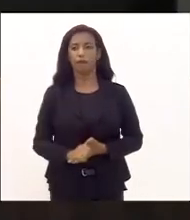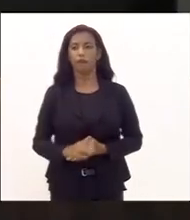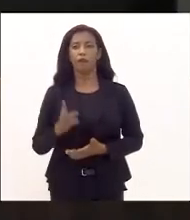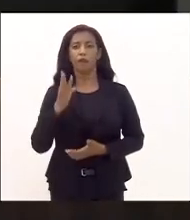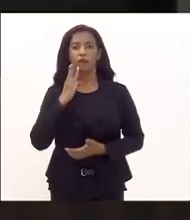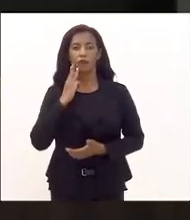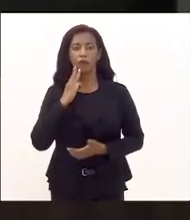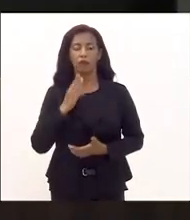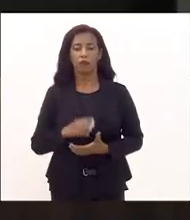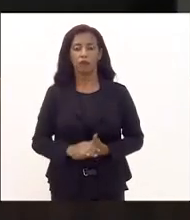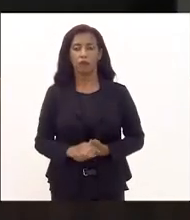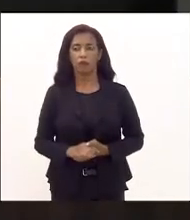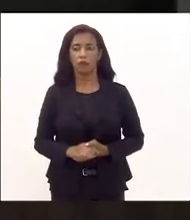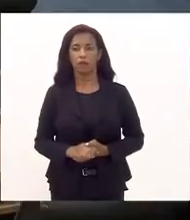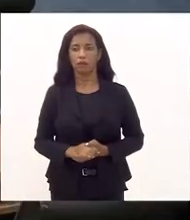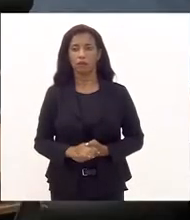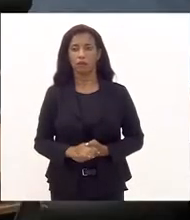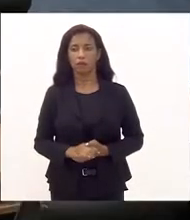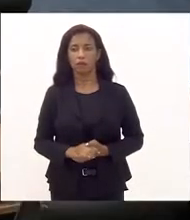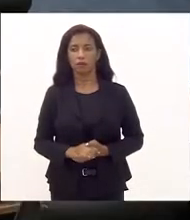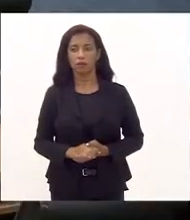Valdeque Carneiro.